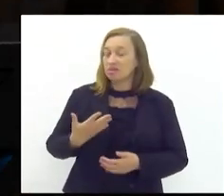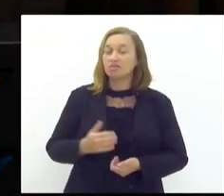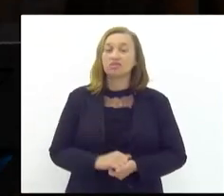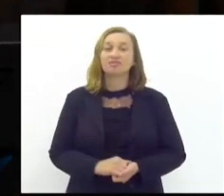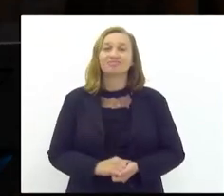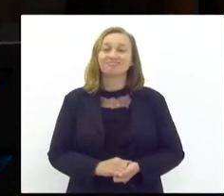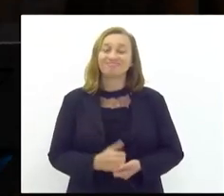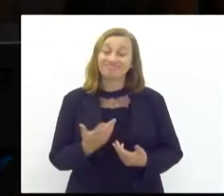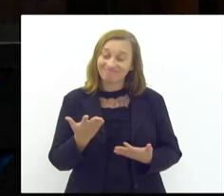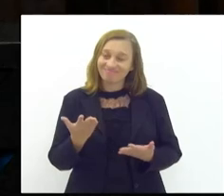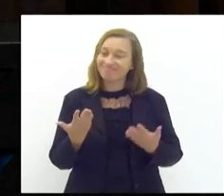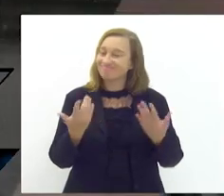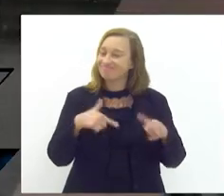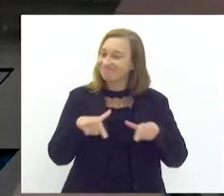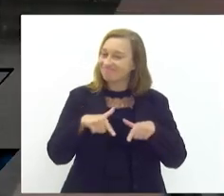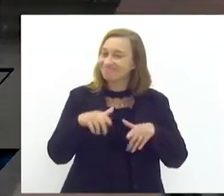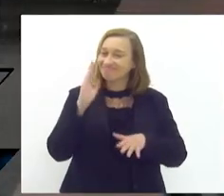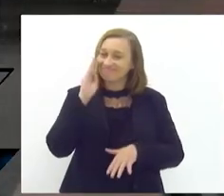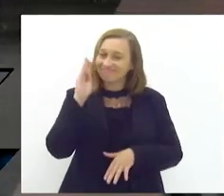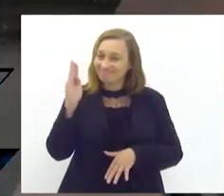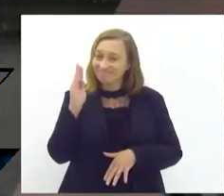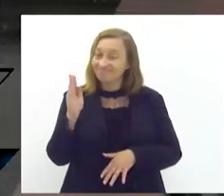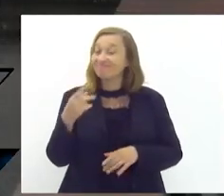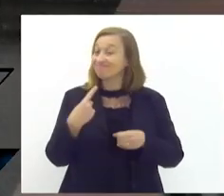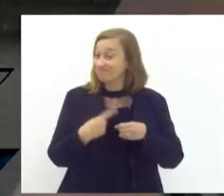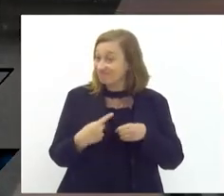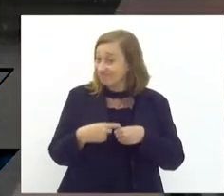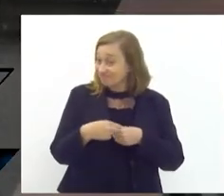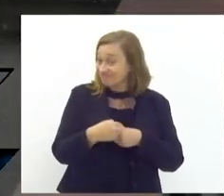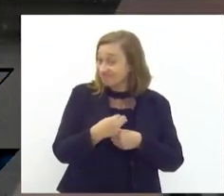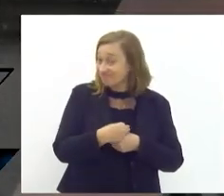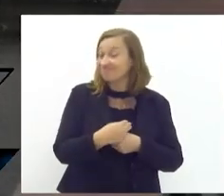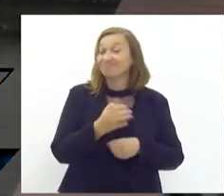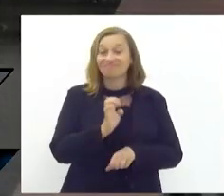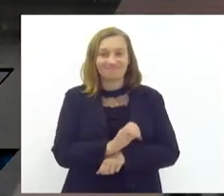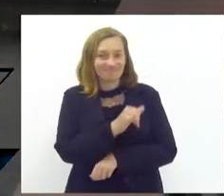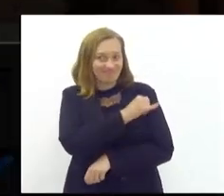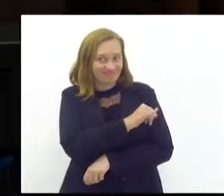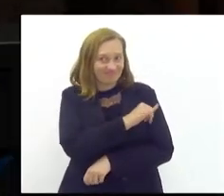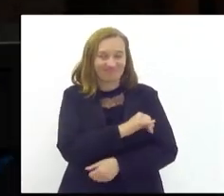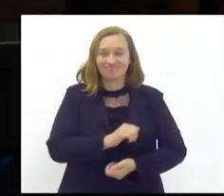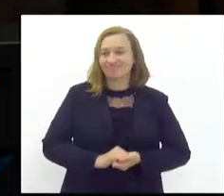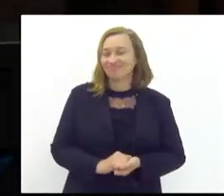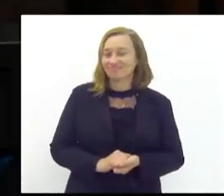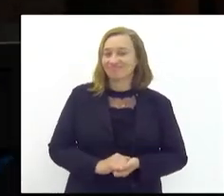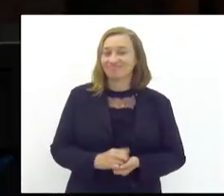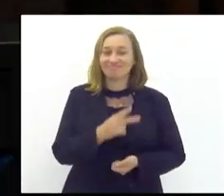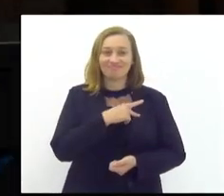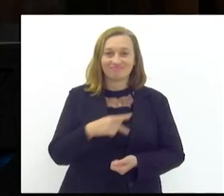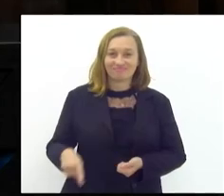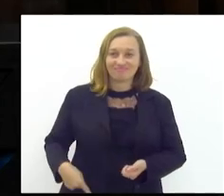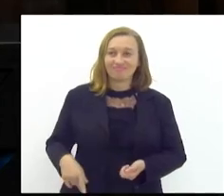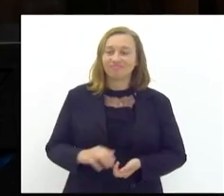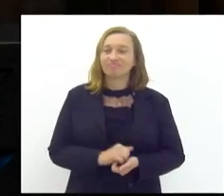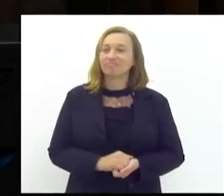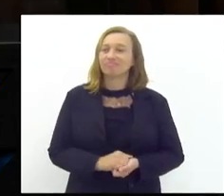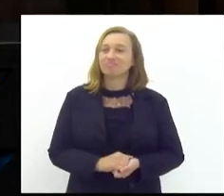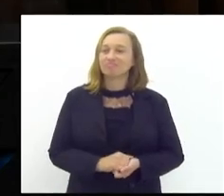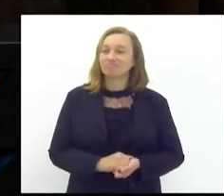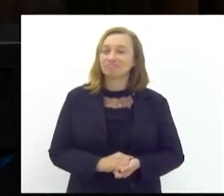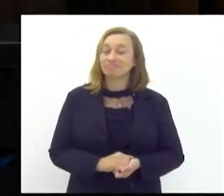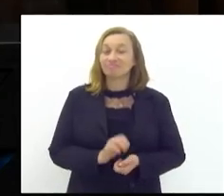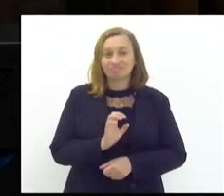Faz esse trabalho fundamental nos municípios do Estado do Rio de Janeiro Presidente o quadro